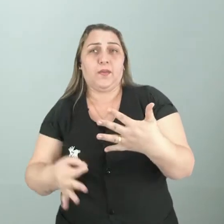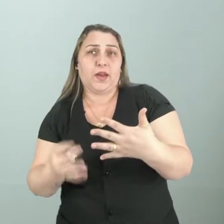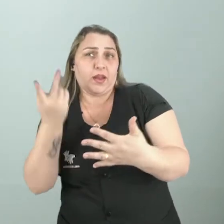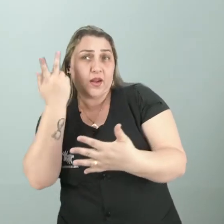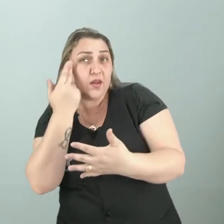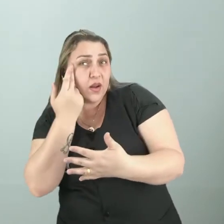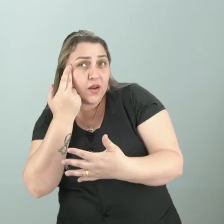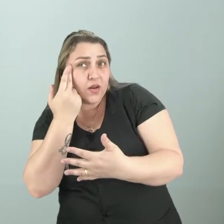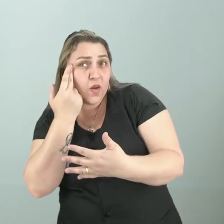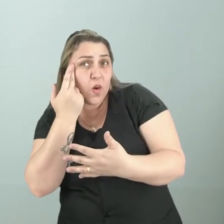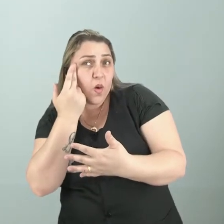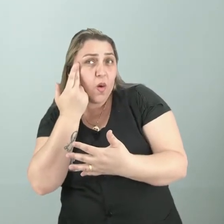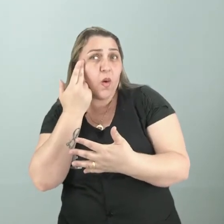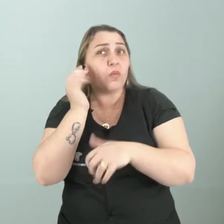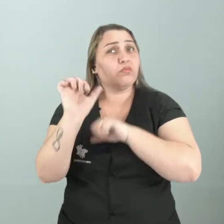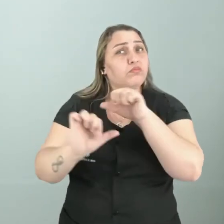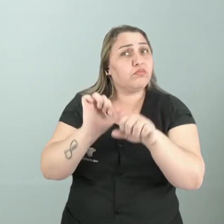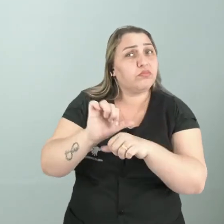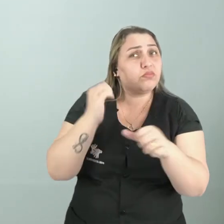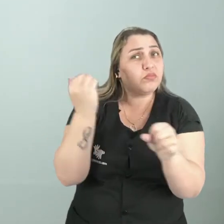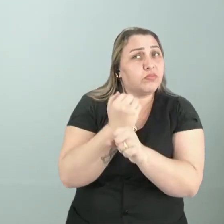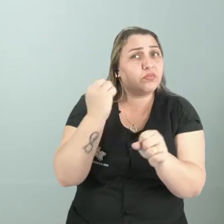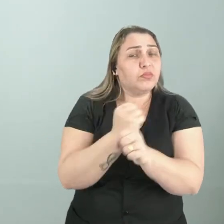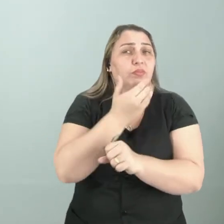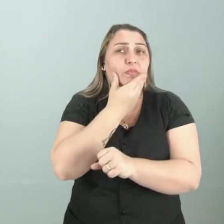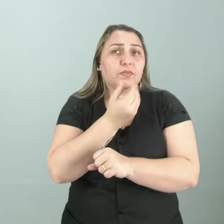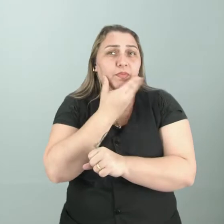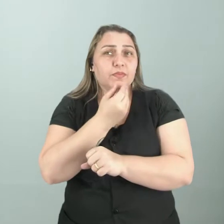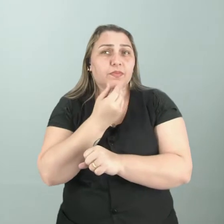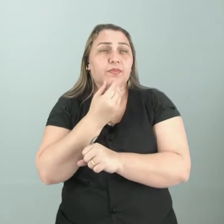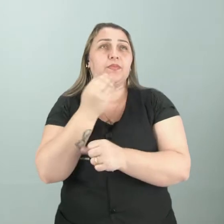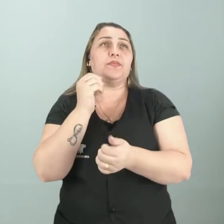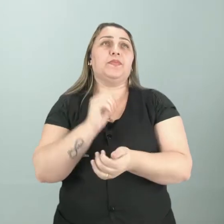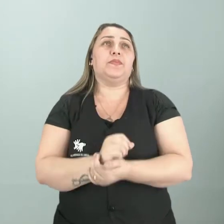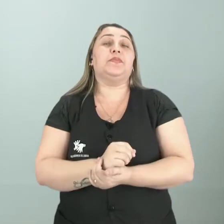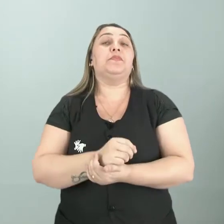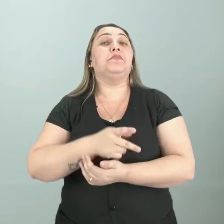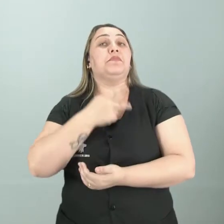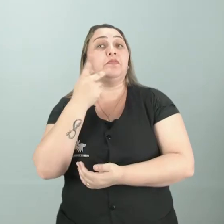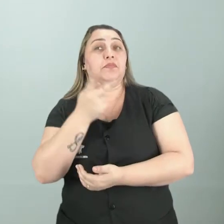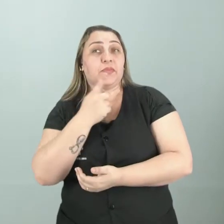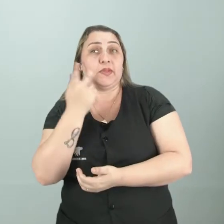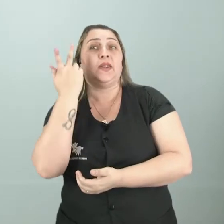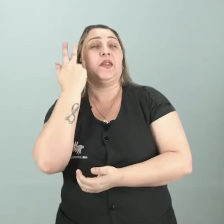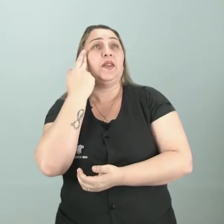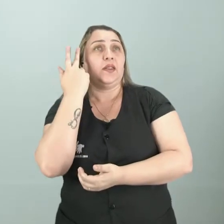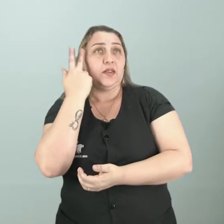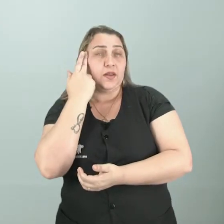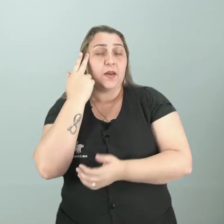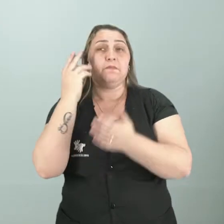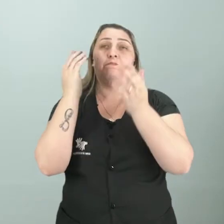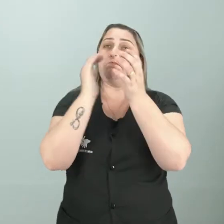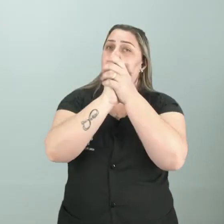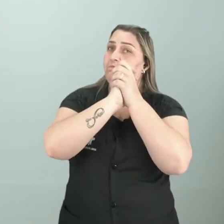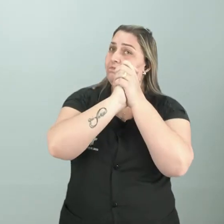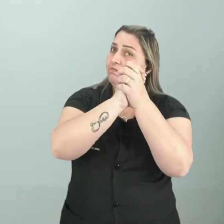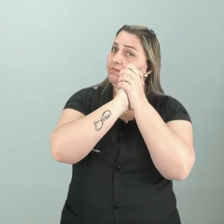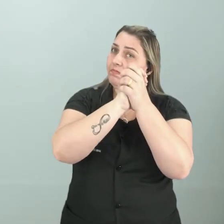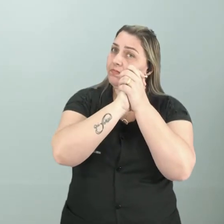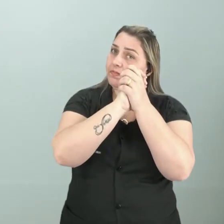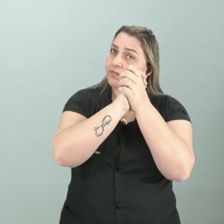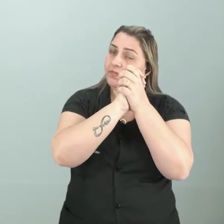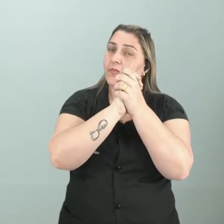da natureza ou é um elemento construído pelo homem? Se você disse que é da natureza,